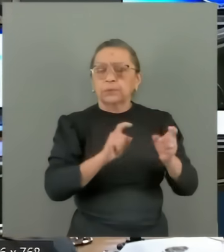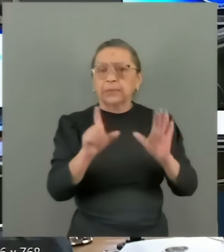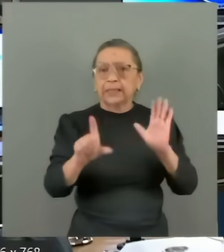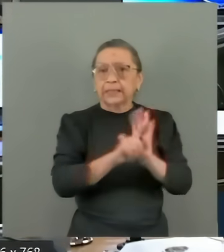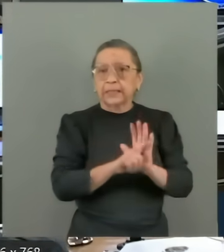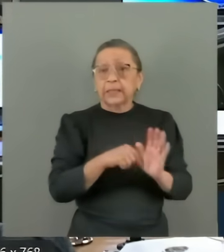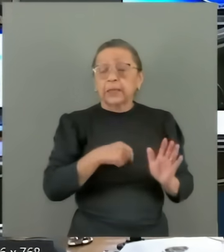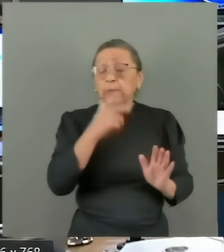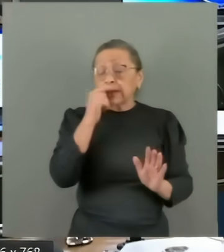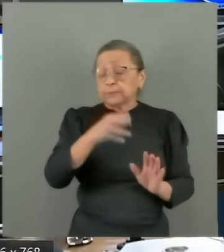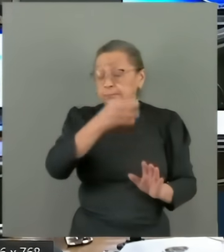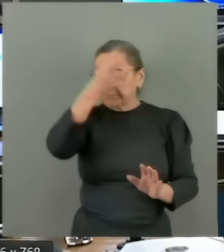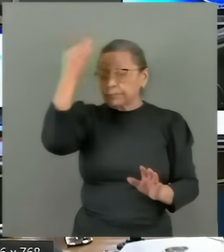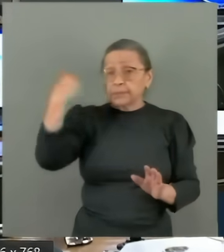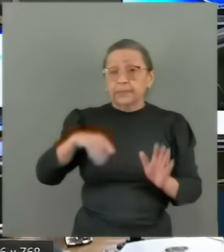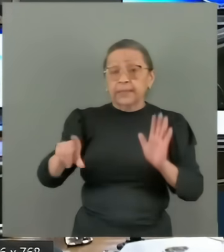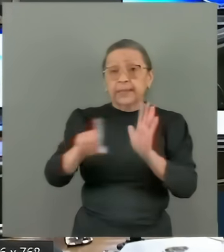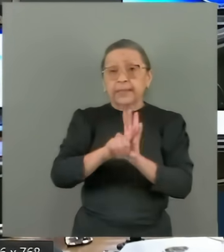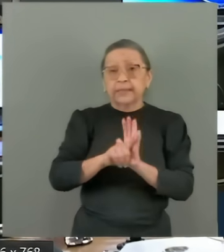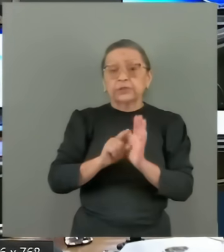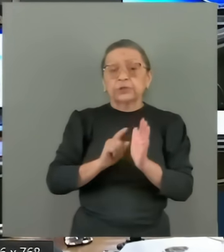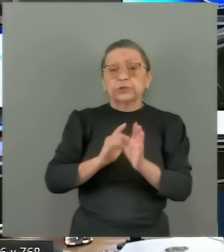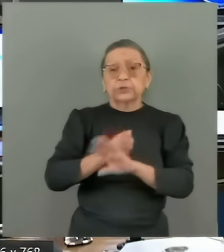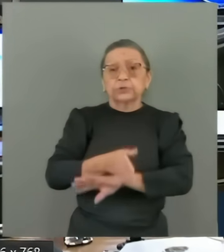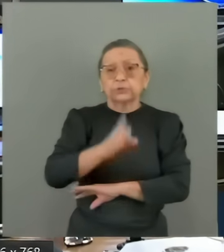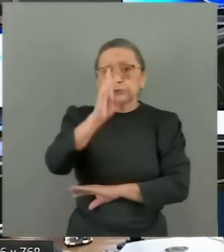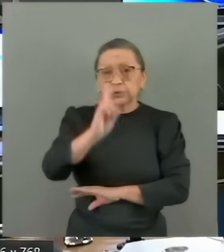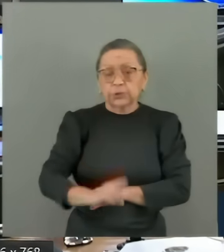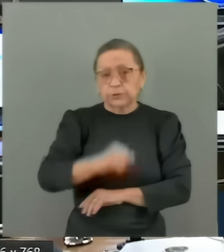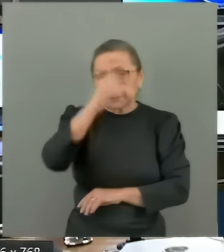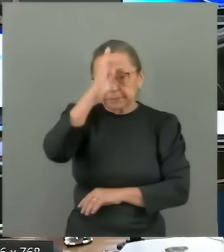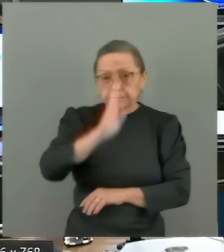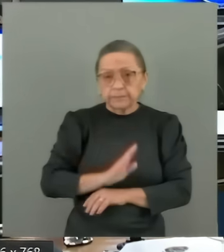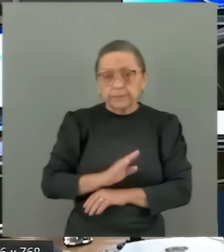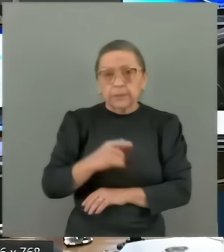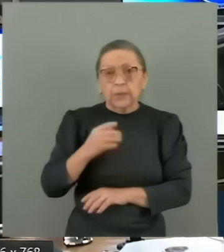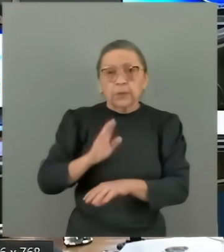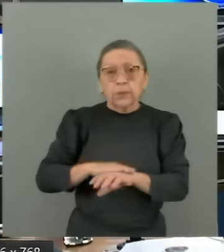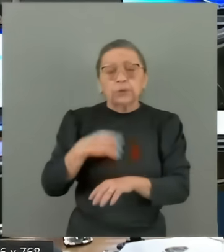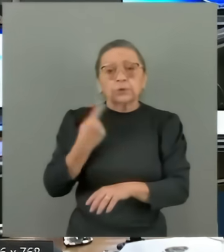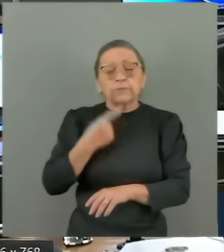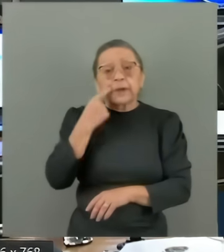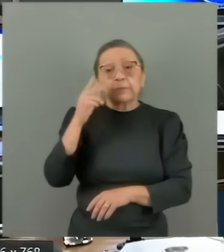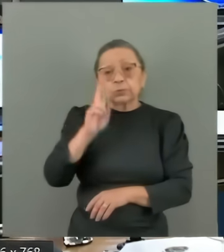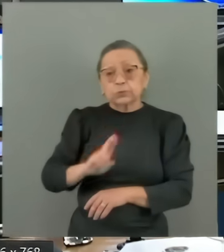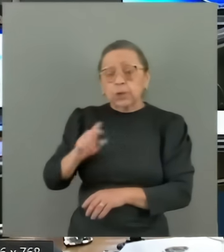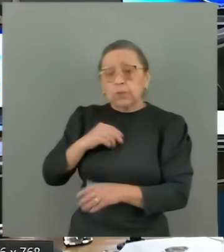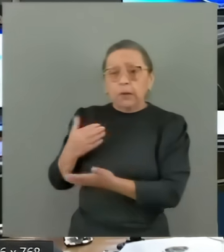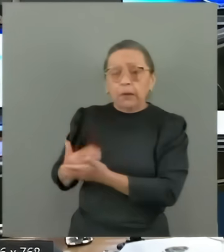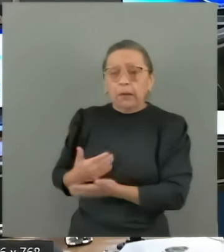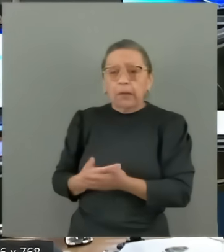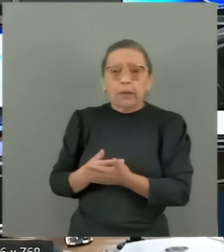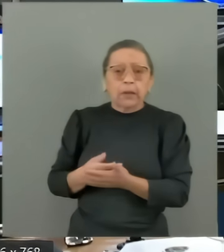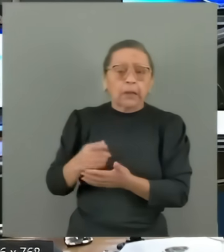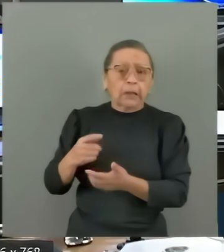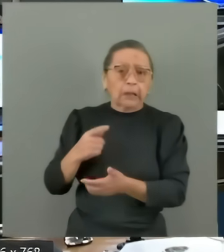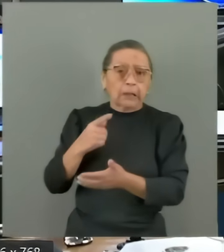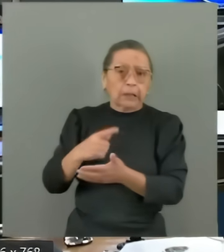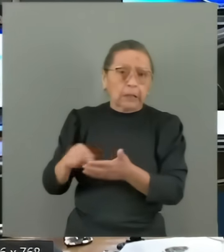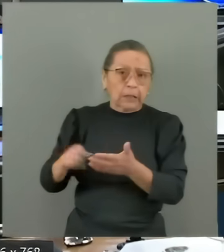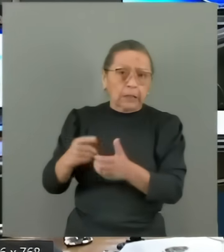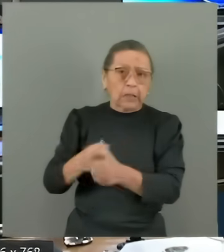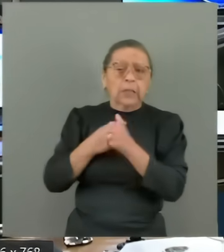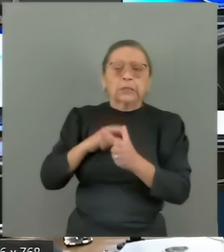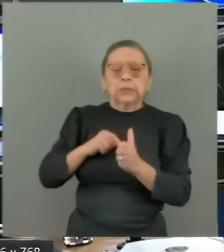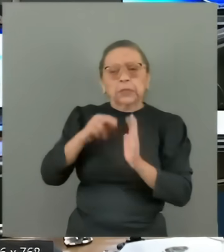houve o esquecimento da LINDB, da Lei de Introdução ao Direito Brasileiro, que quando nós vamos aplicar uma cautelar ou coisa assim, lá tem requisitos